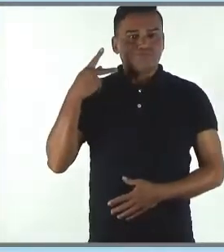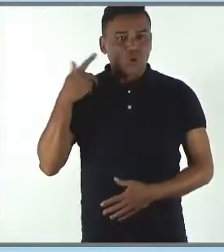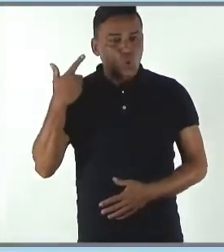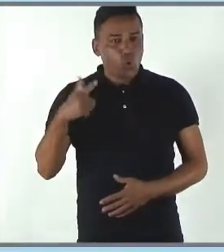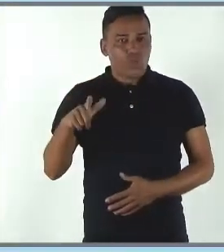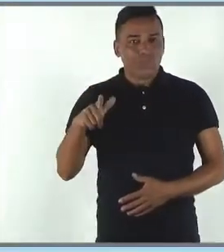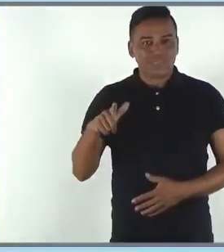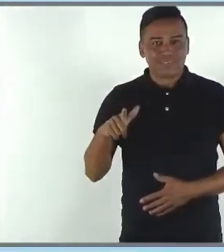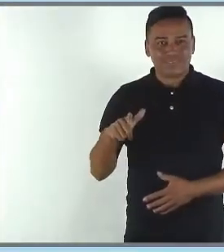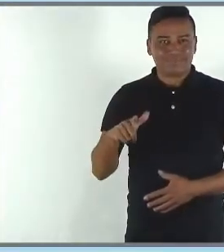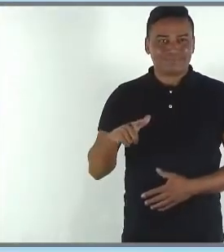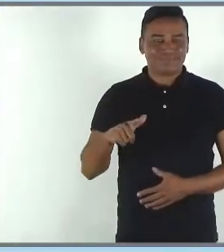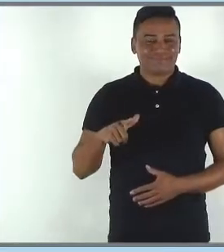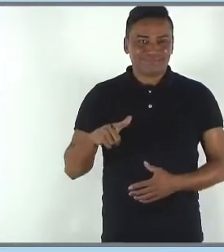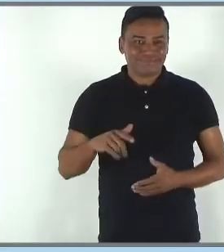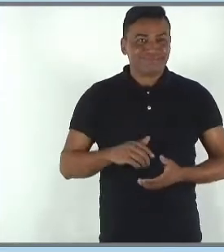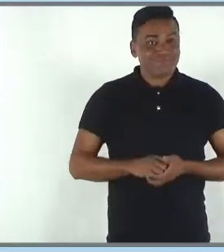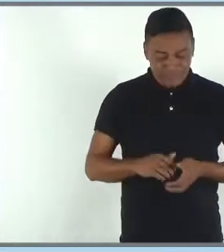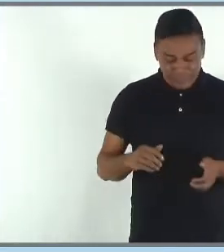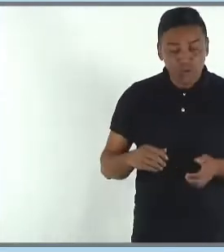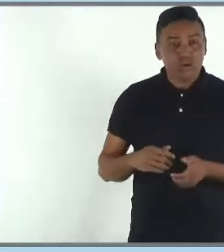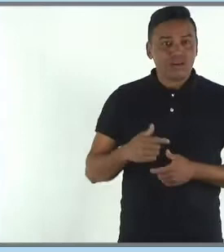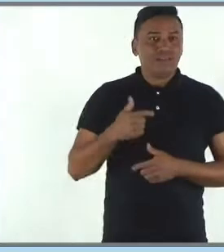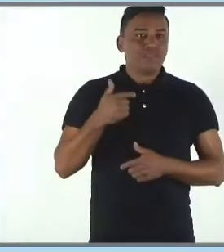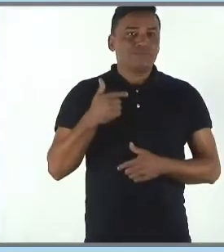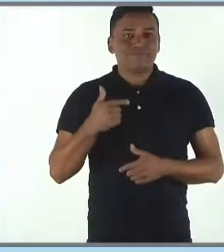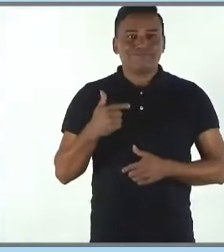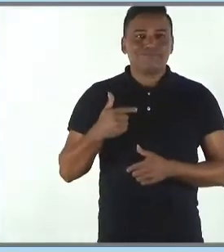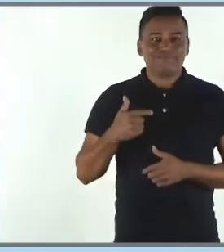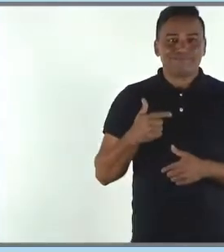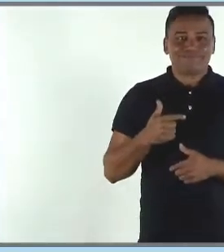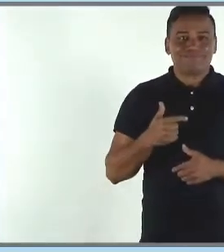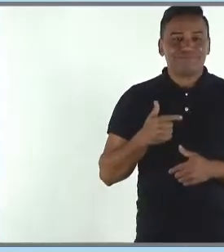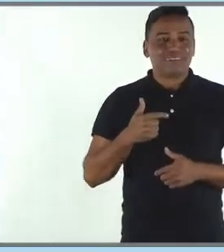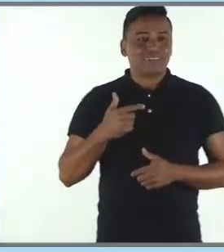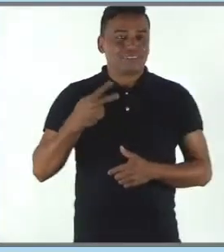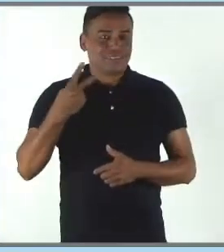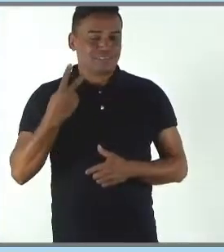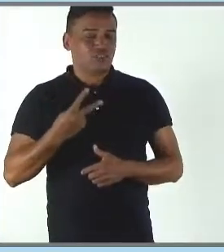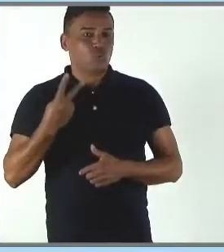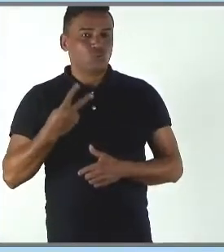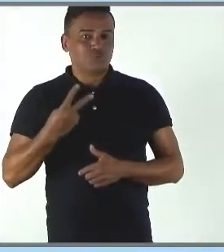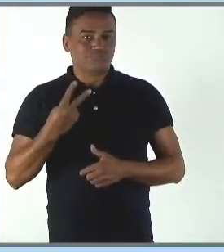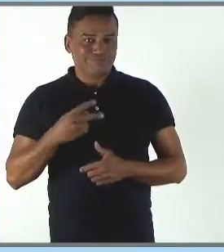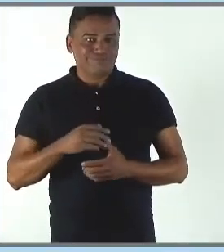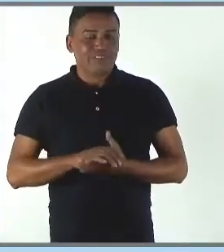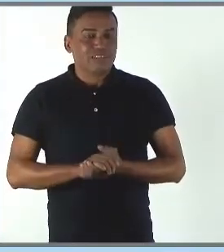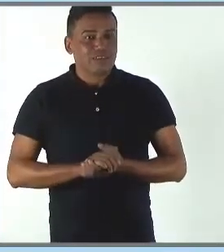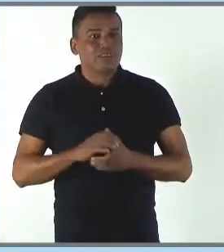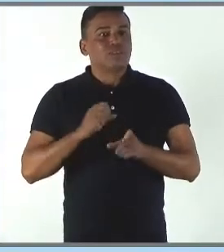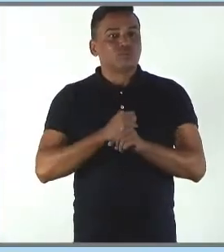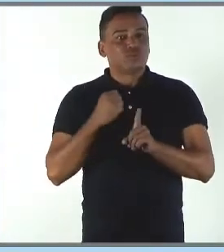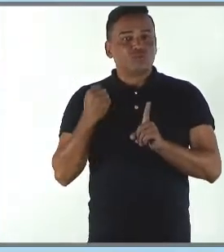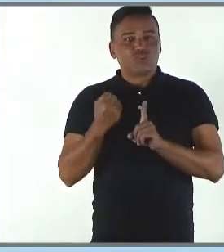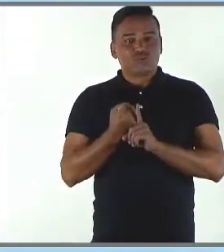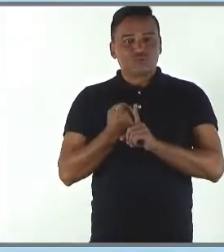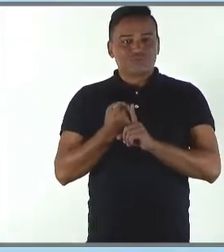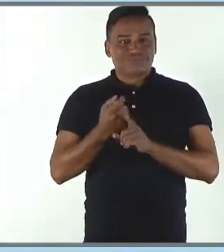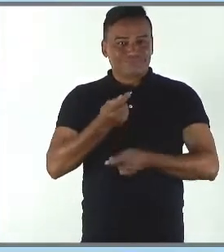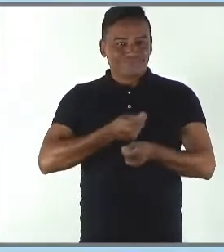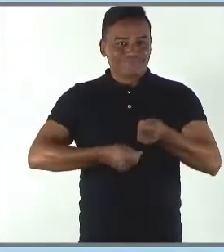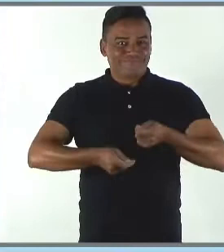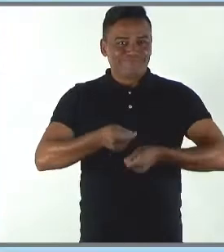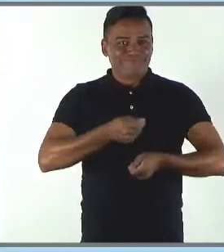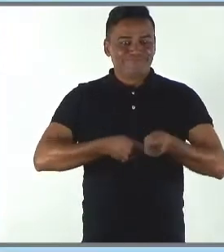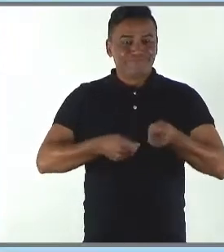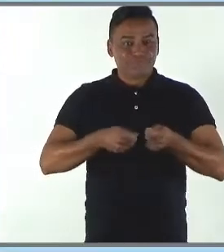Masa ainda tem um segundo elemento complicador, que é a questão do recorte socioeconômico. A Masa